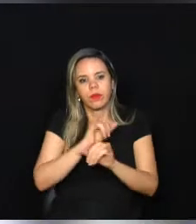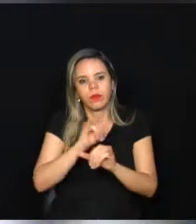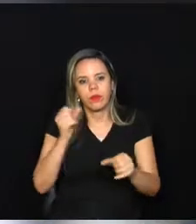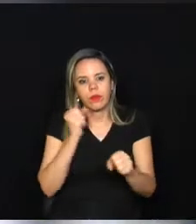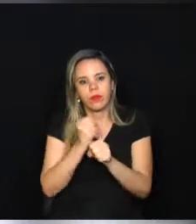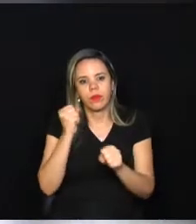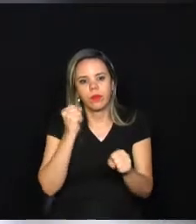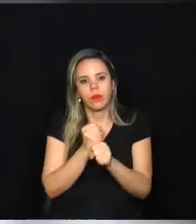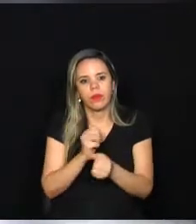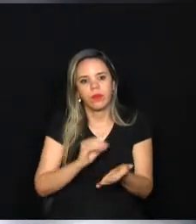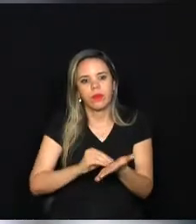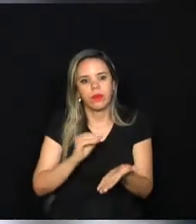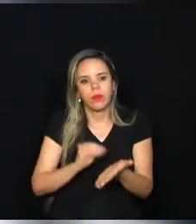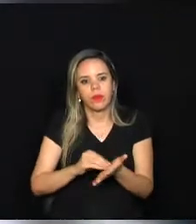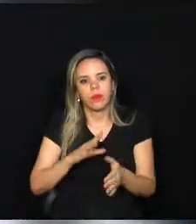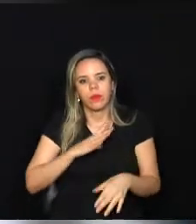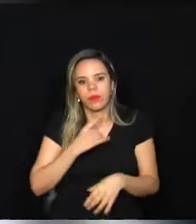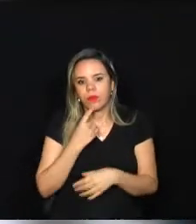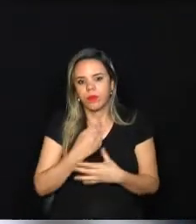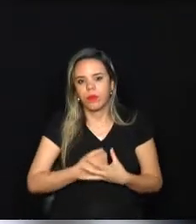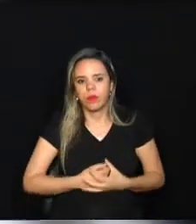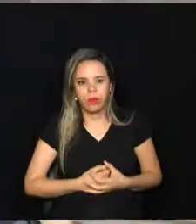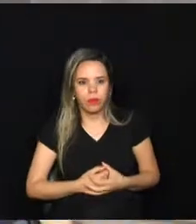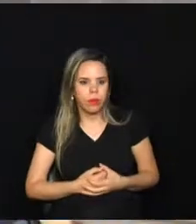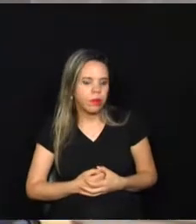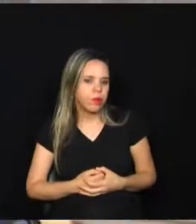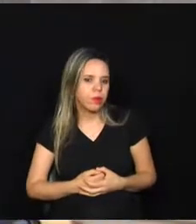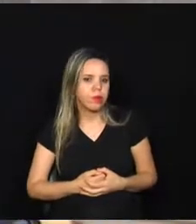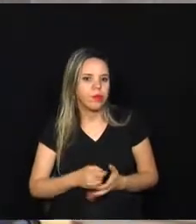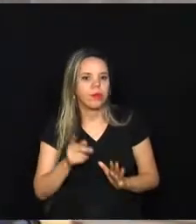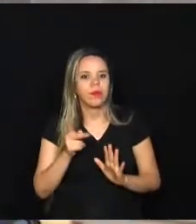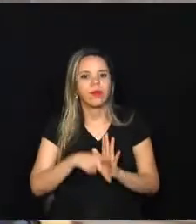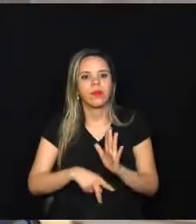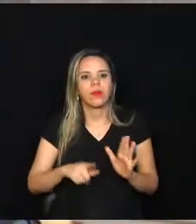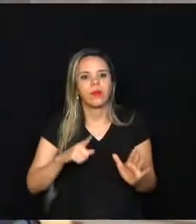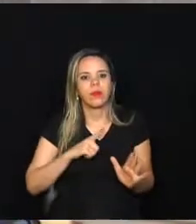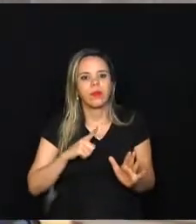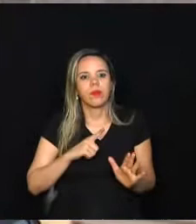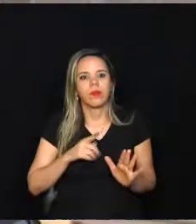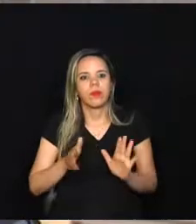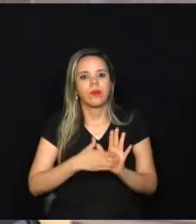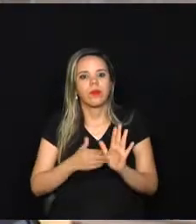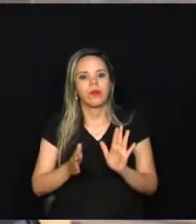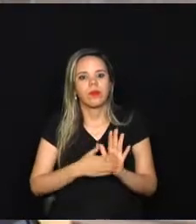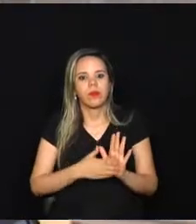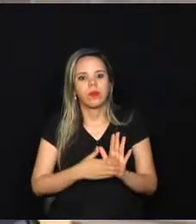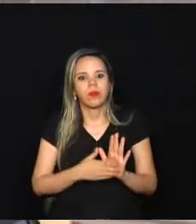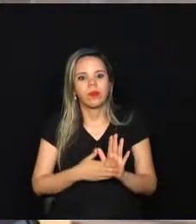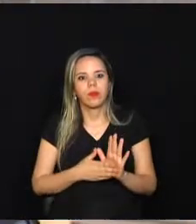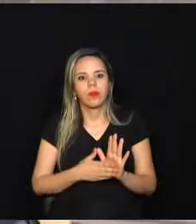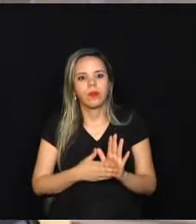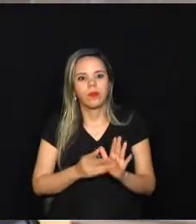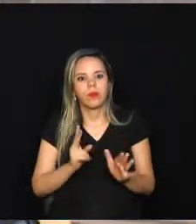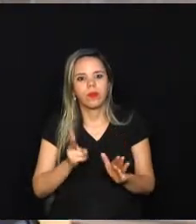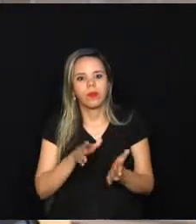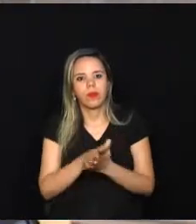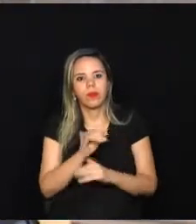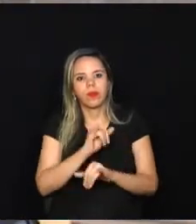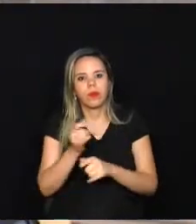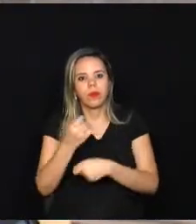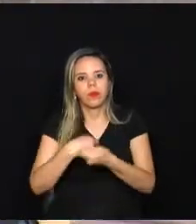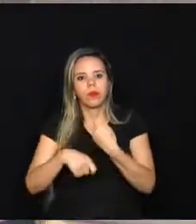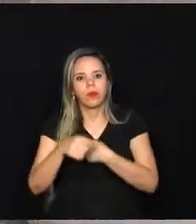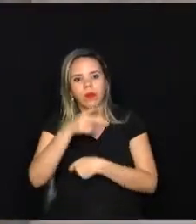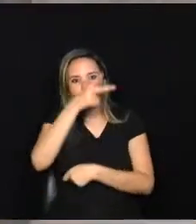obras inacabadas no município de Campinas. Esse projeto ele tem como propósito dar publicidade à